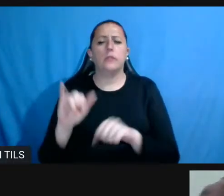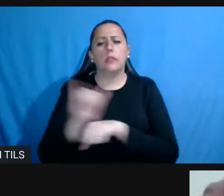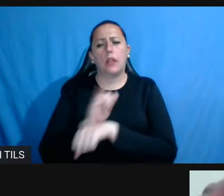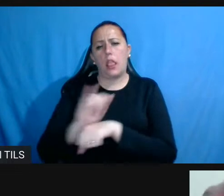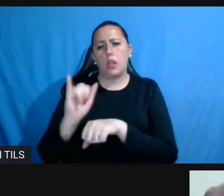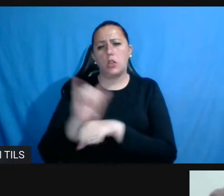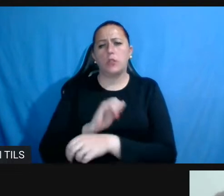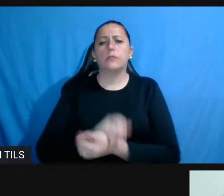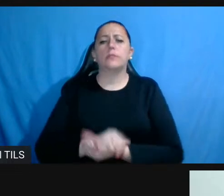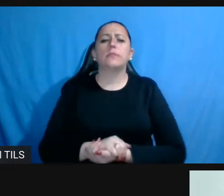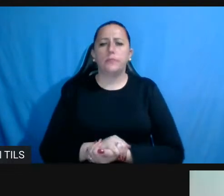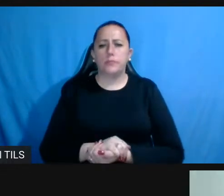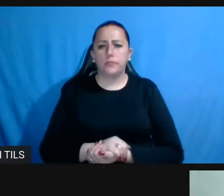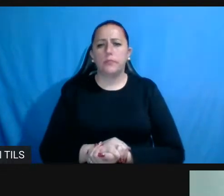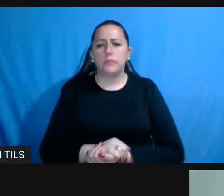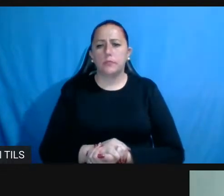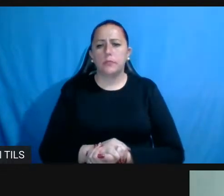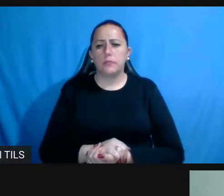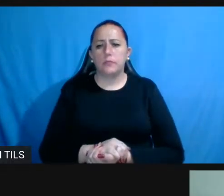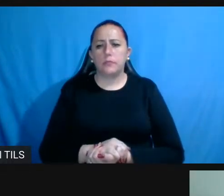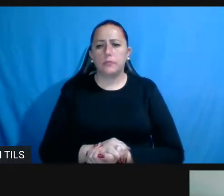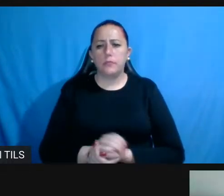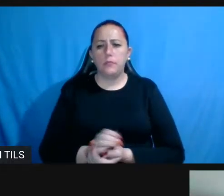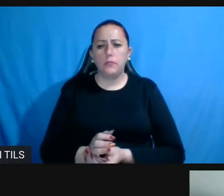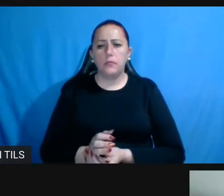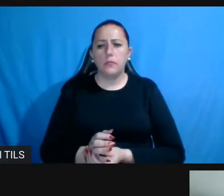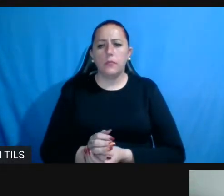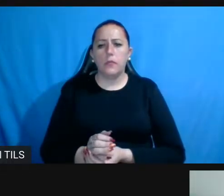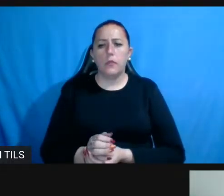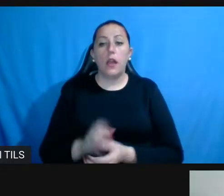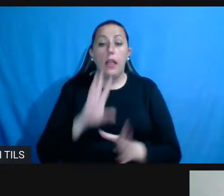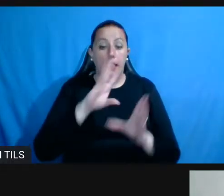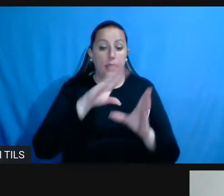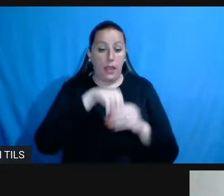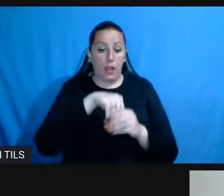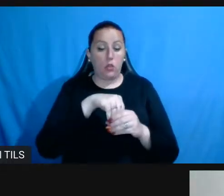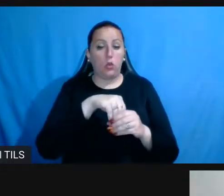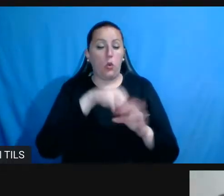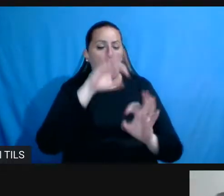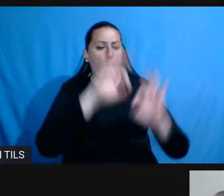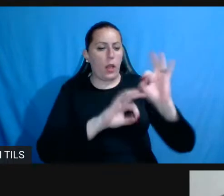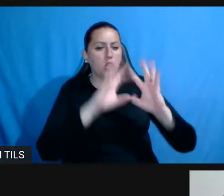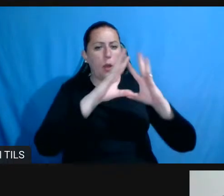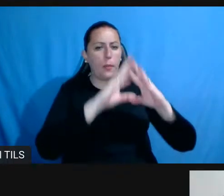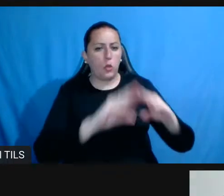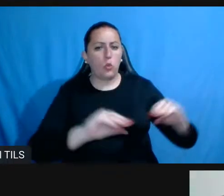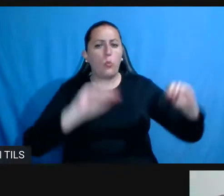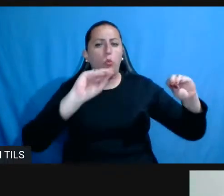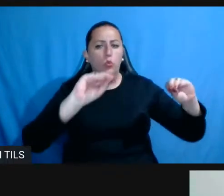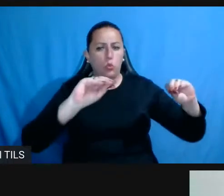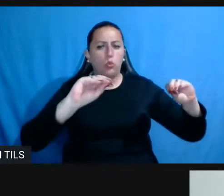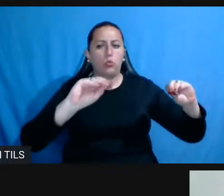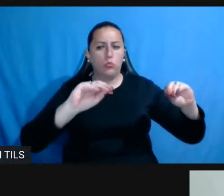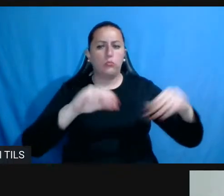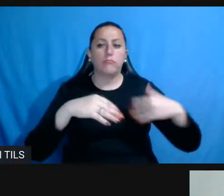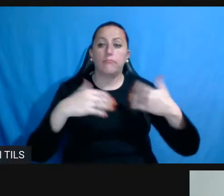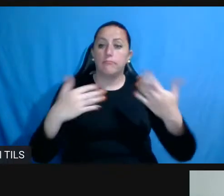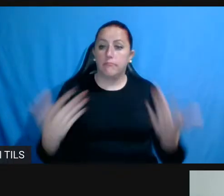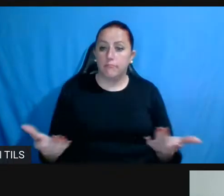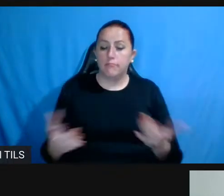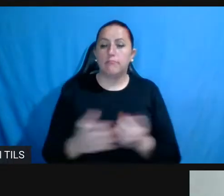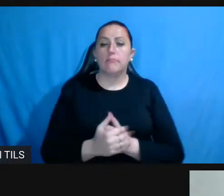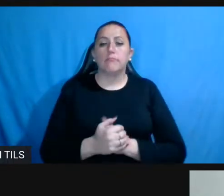tá? Planejamento no Moodle, né? Então, eu acho que na pergunta anterior eu